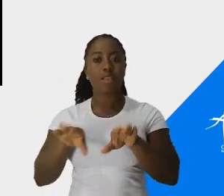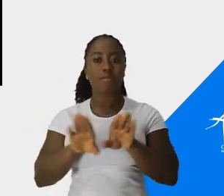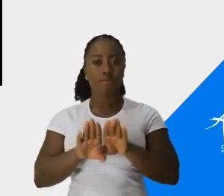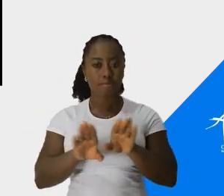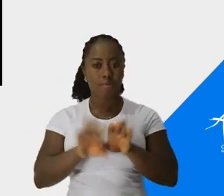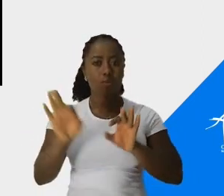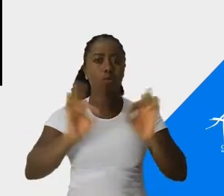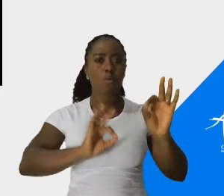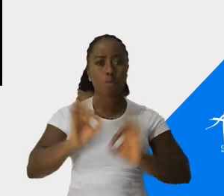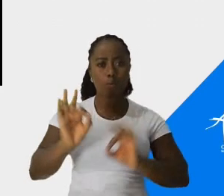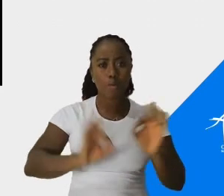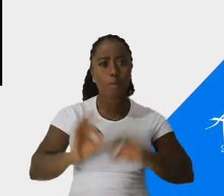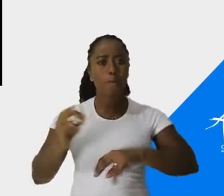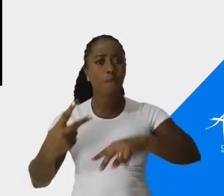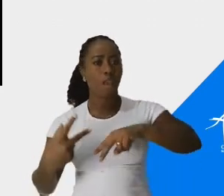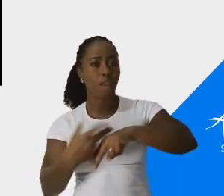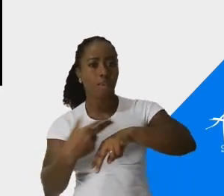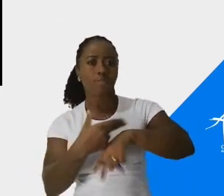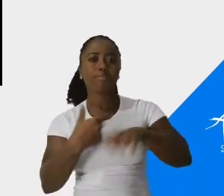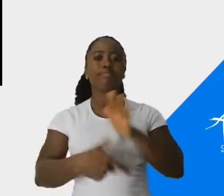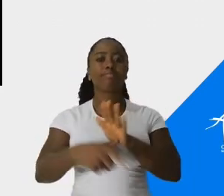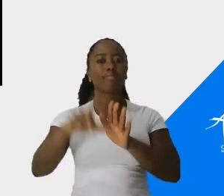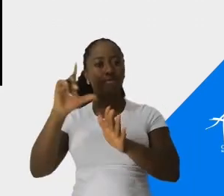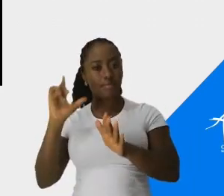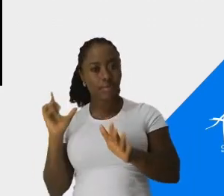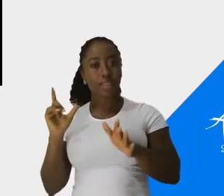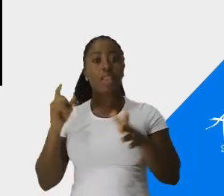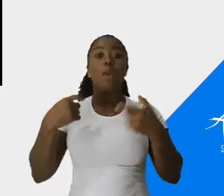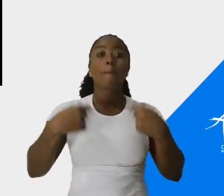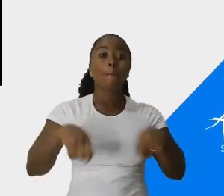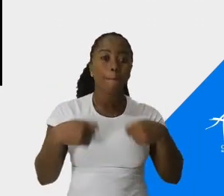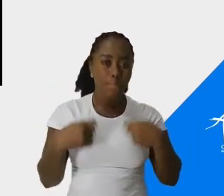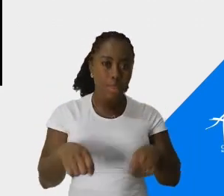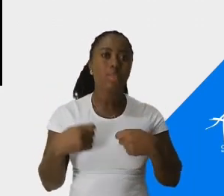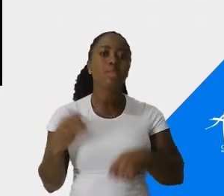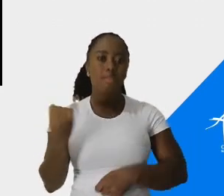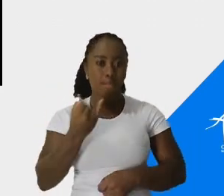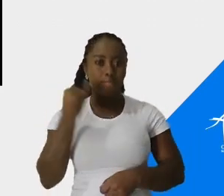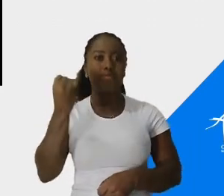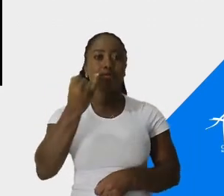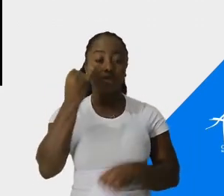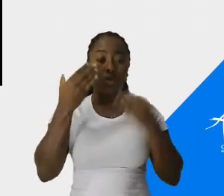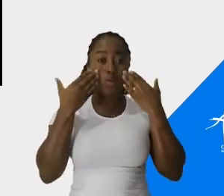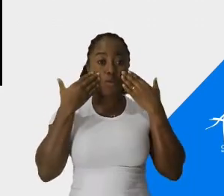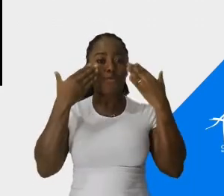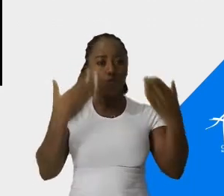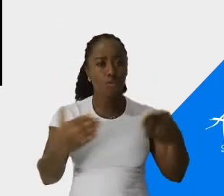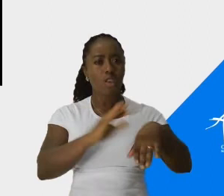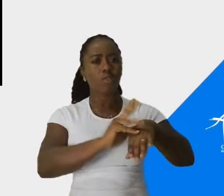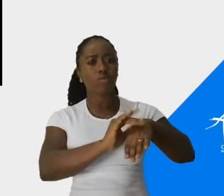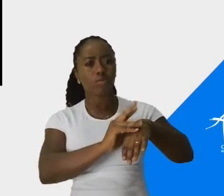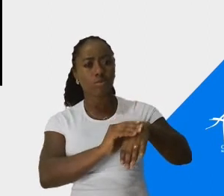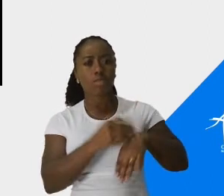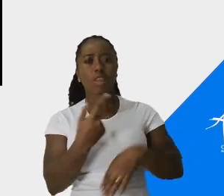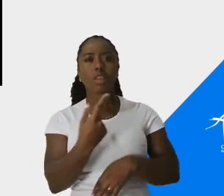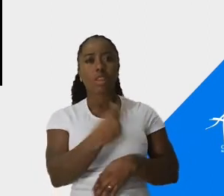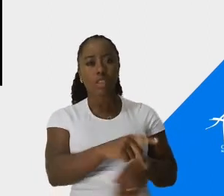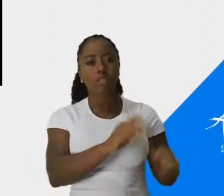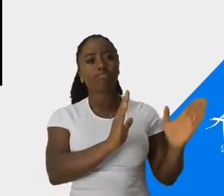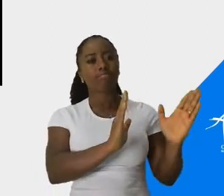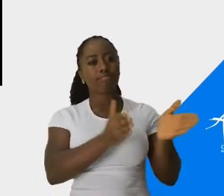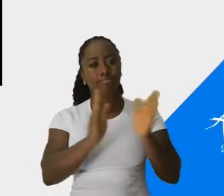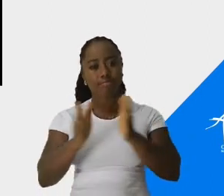É interessante você conhecer o diário de crises desse paciente. É uma técnica que se faz, a equipe costuma fazer, a